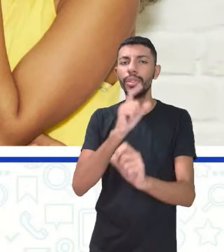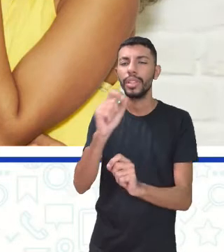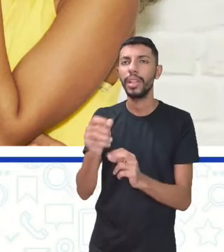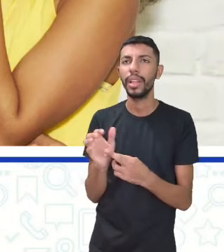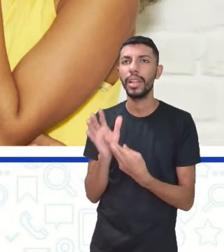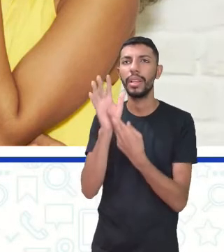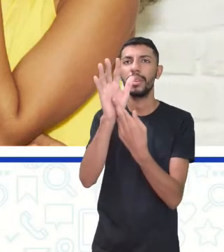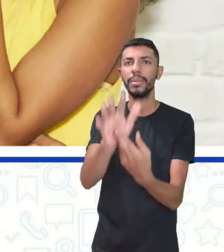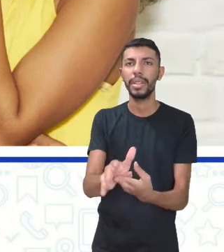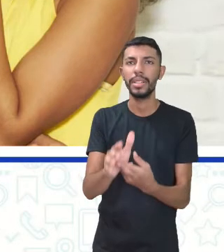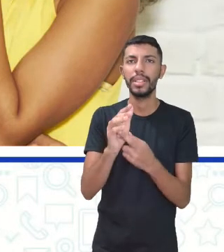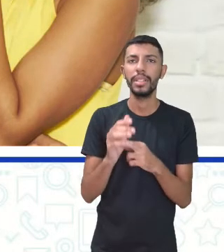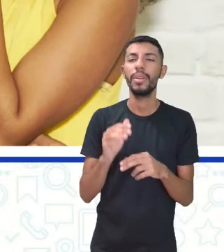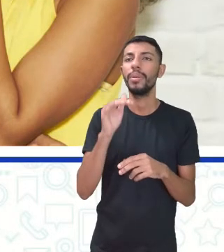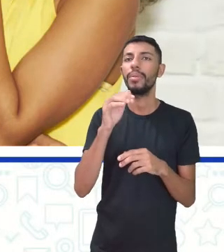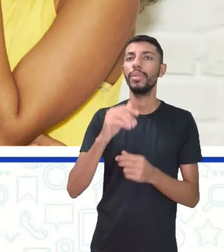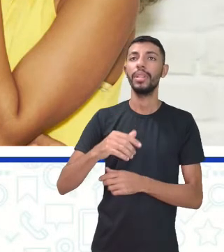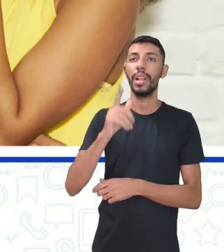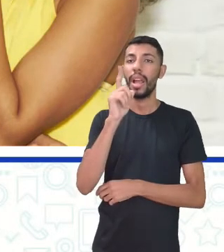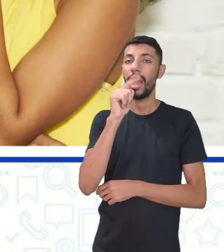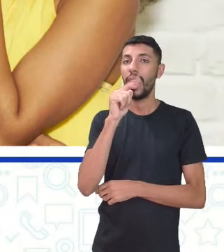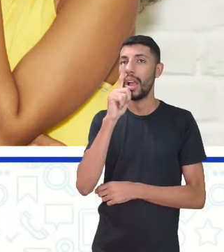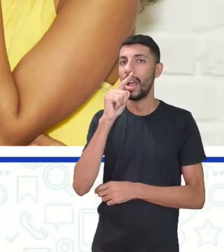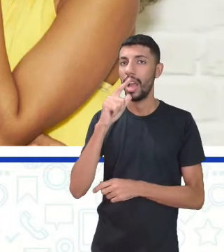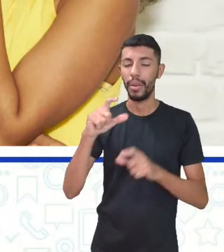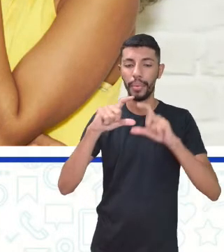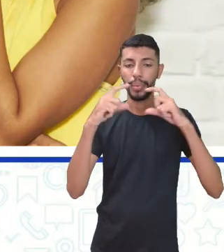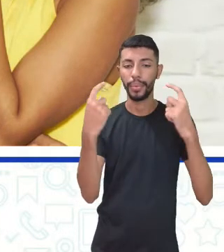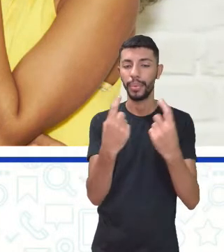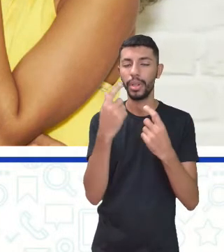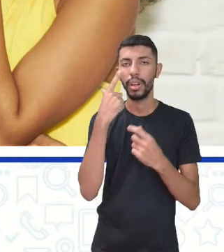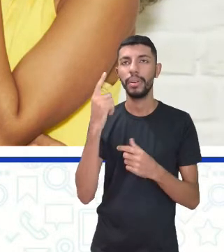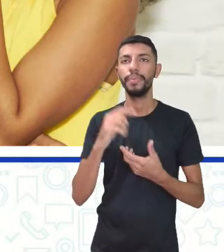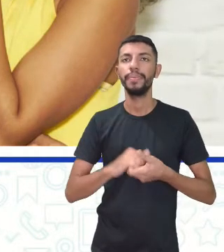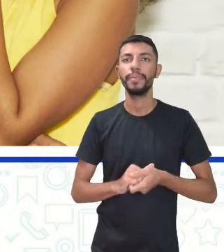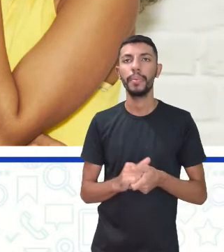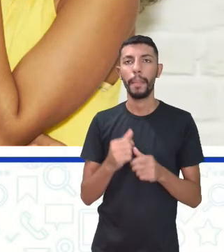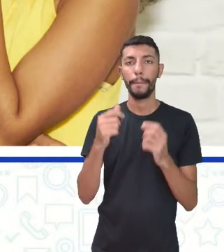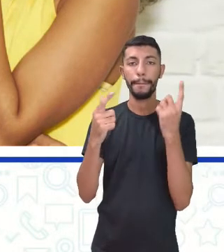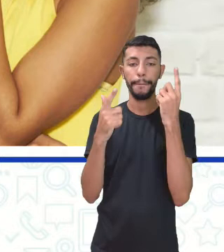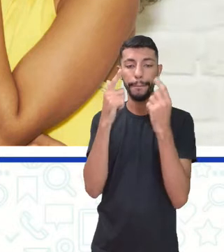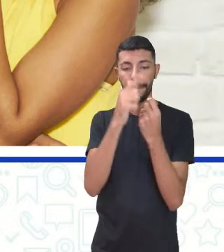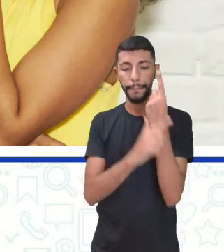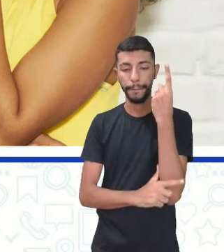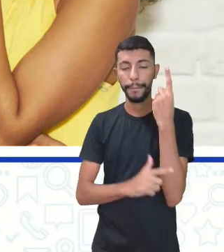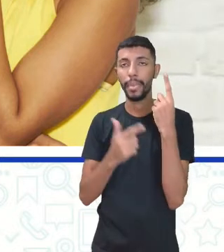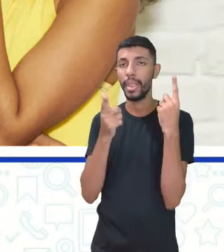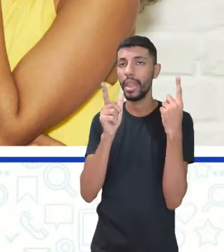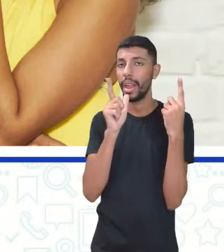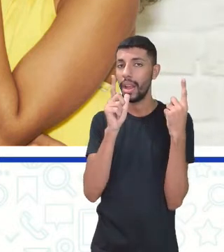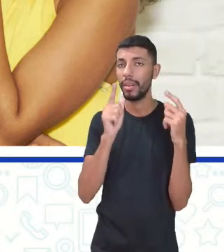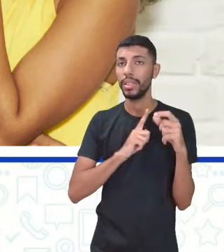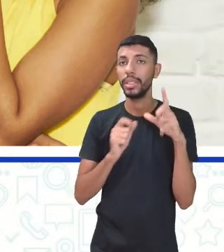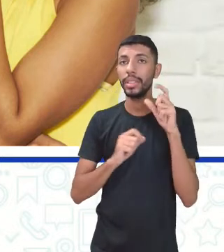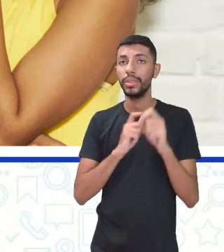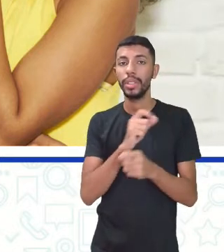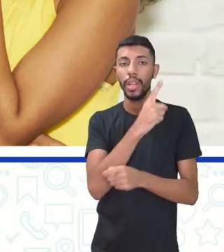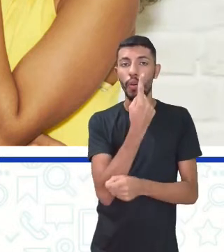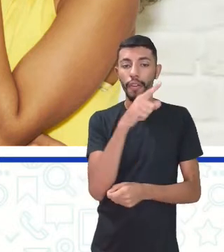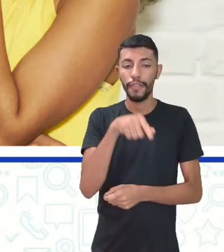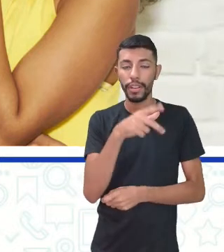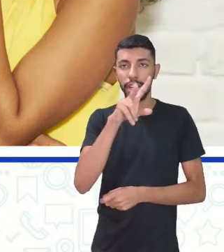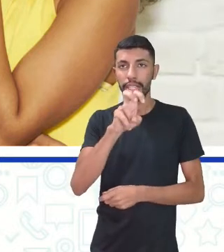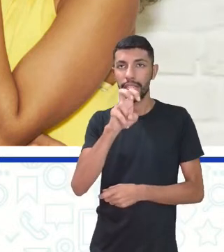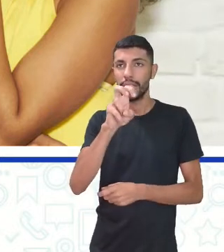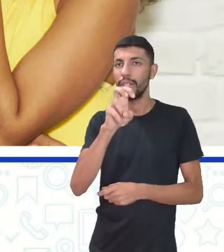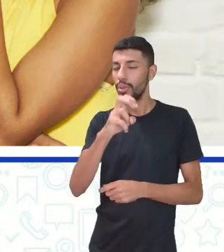né, no rótulo dessa garrafa de água? Você encontra que essa garrafinha de água aí, ela tem 1,5